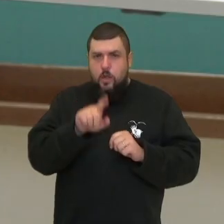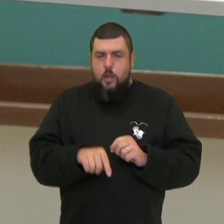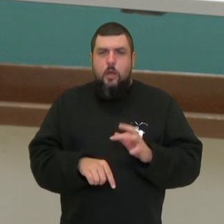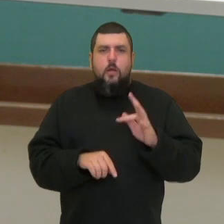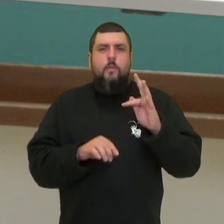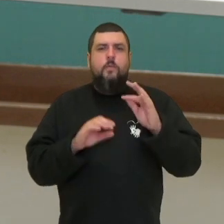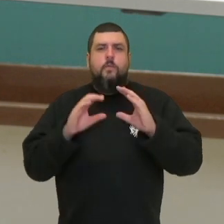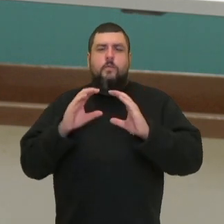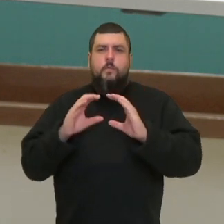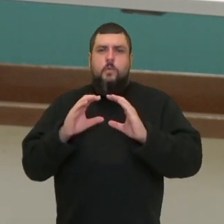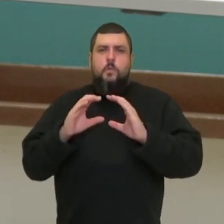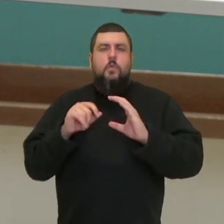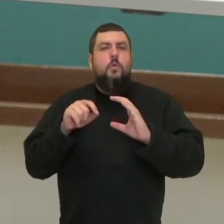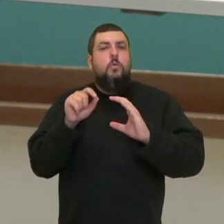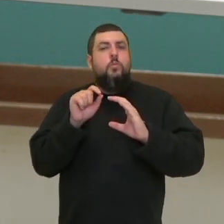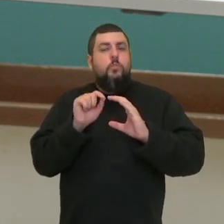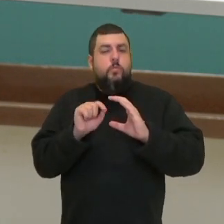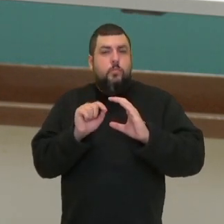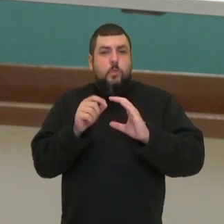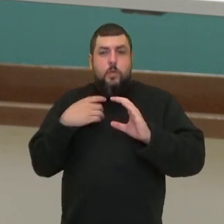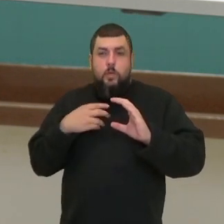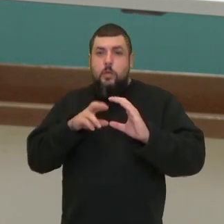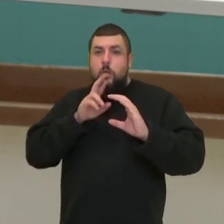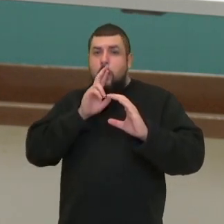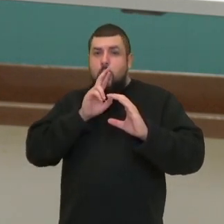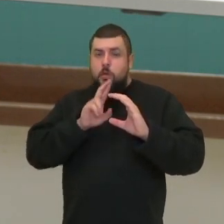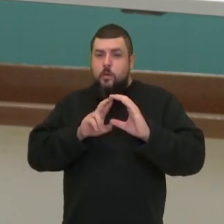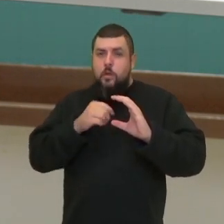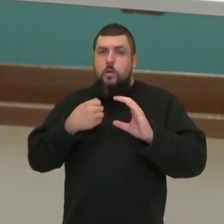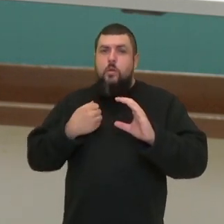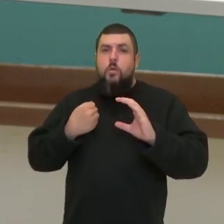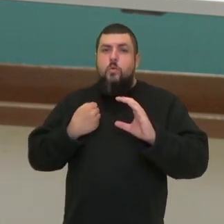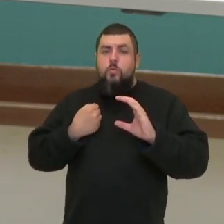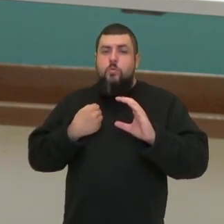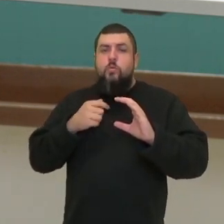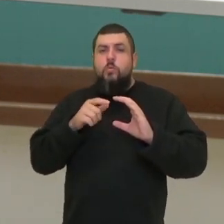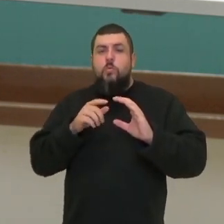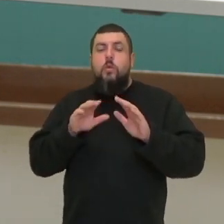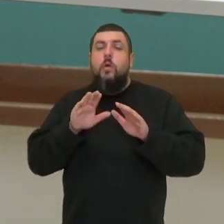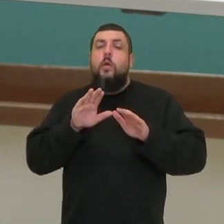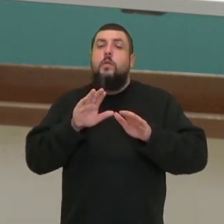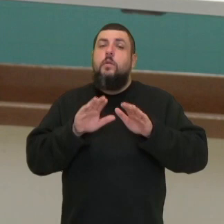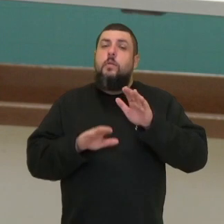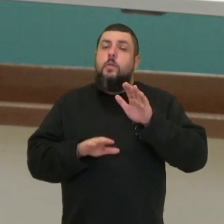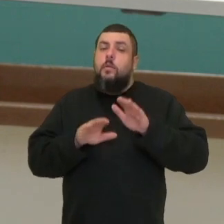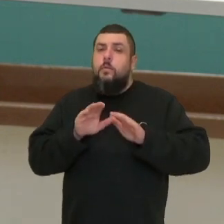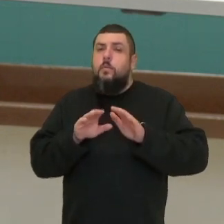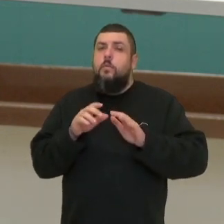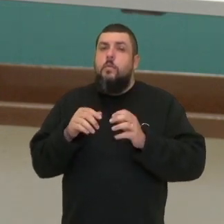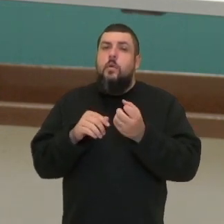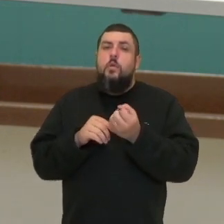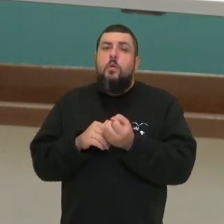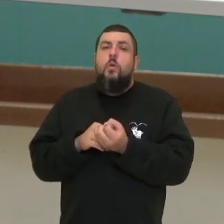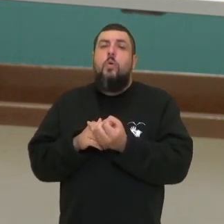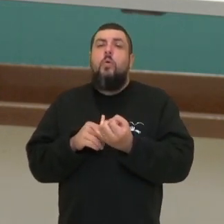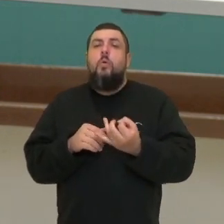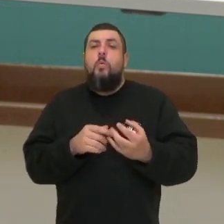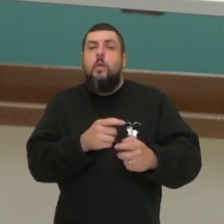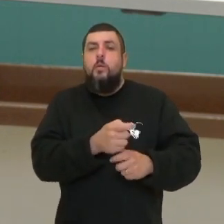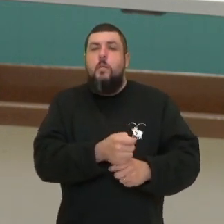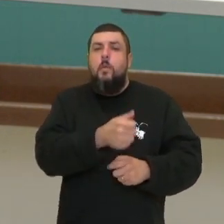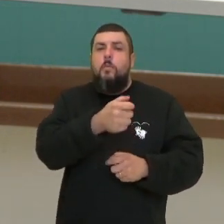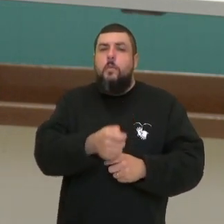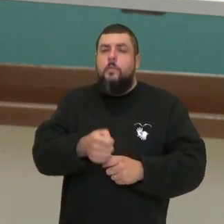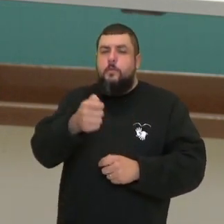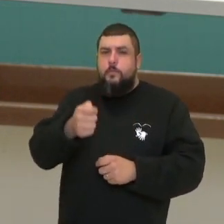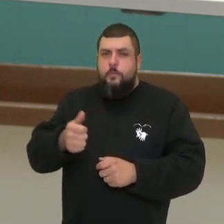função, onde o resultado, o número de resultados depende da quantidade de moedas que eu estou